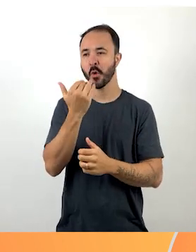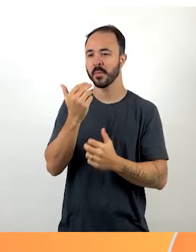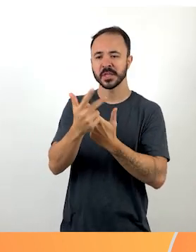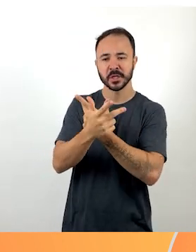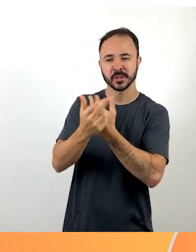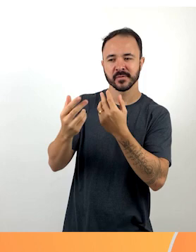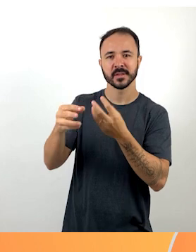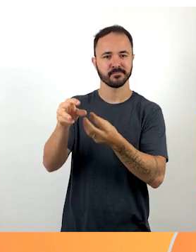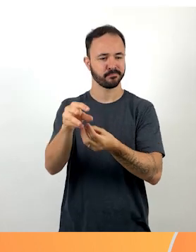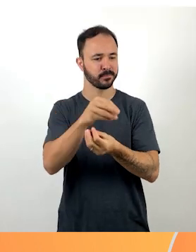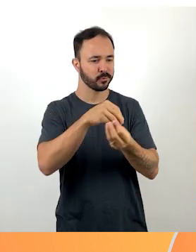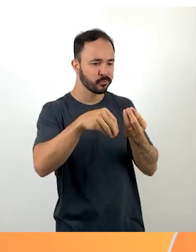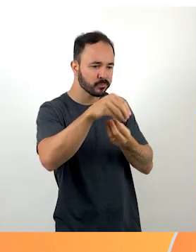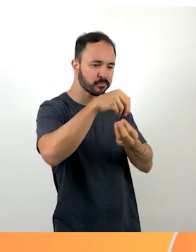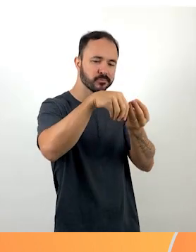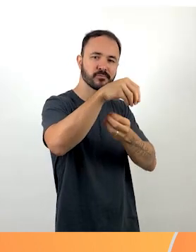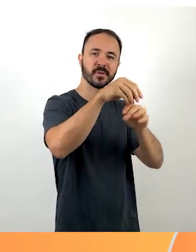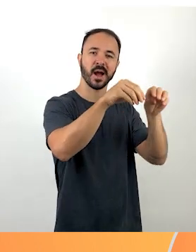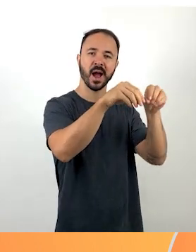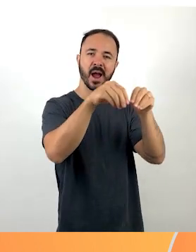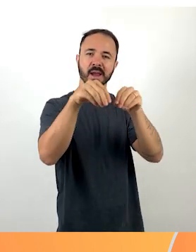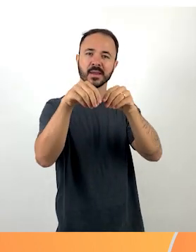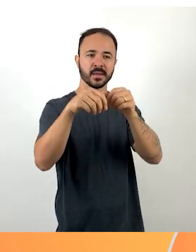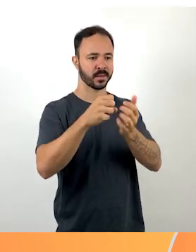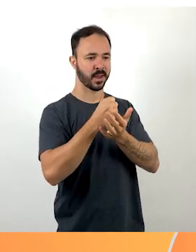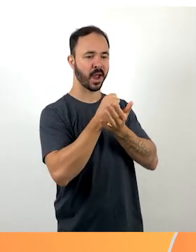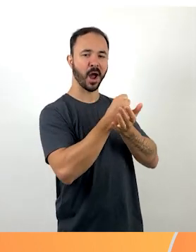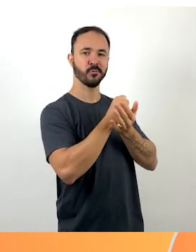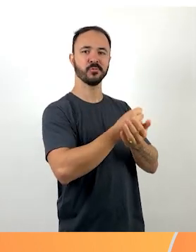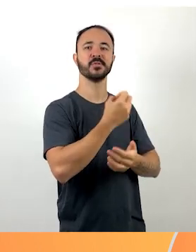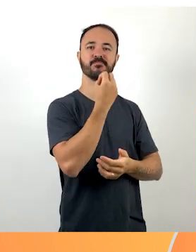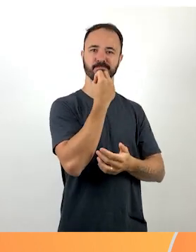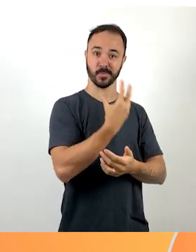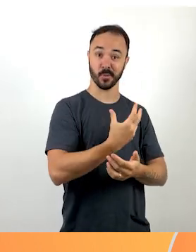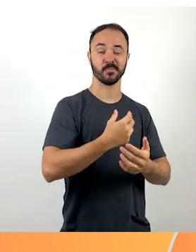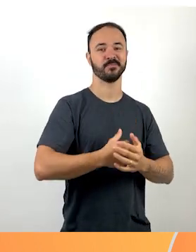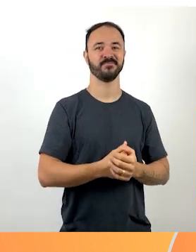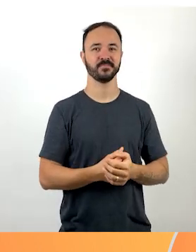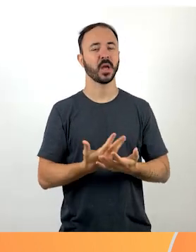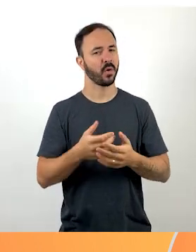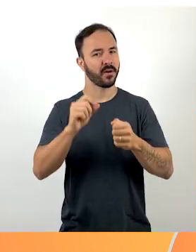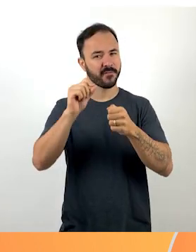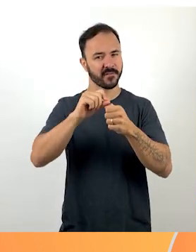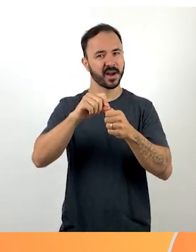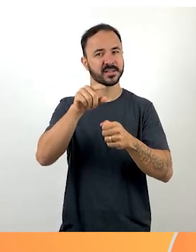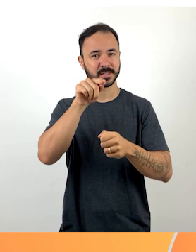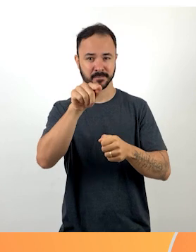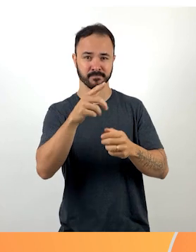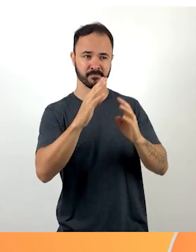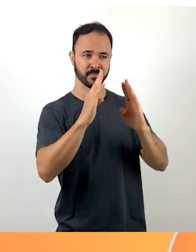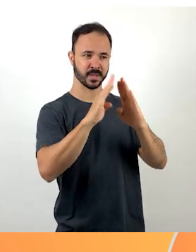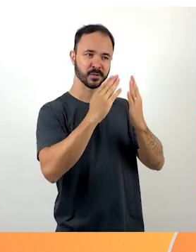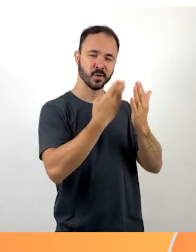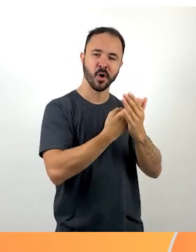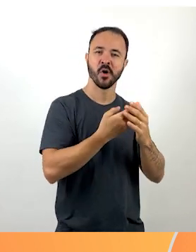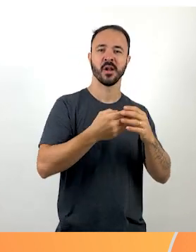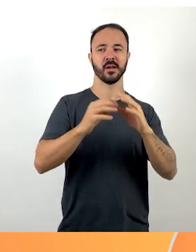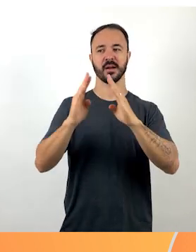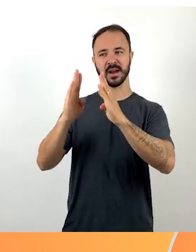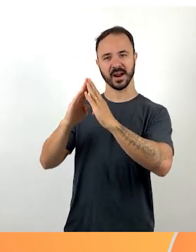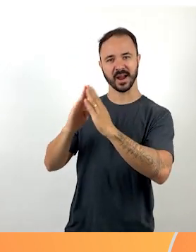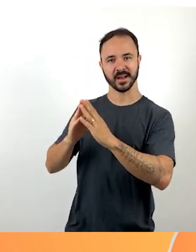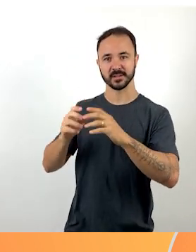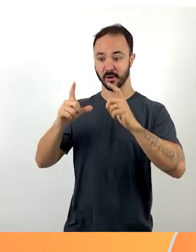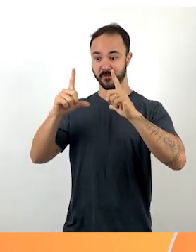sua composteira, esterco de palmeira, esterco de gado. Faça a sua produção na sua escola, na sua